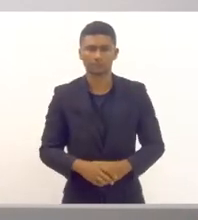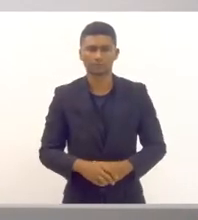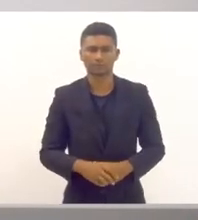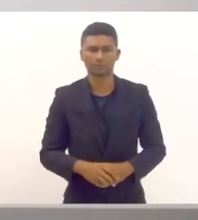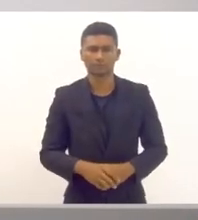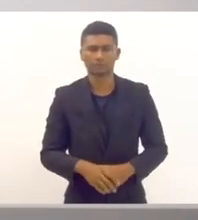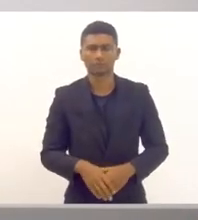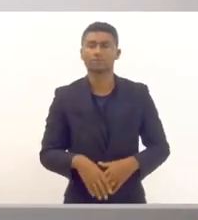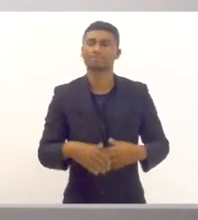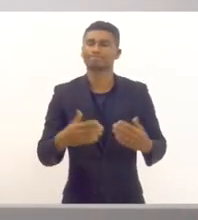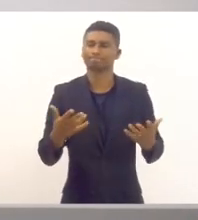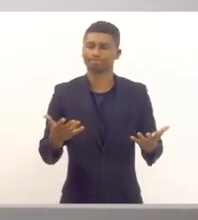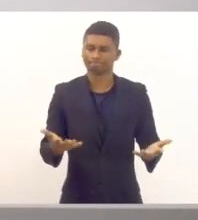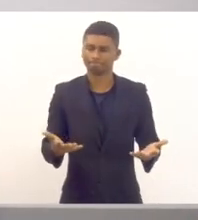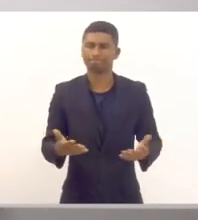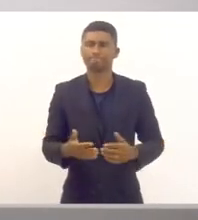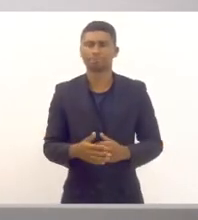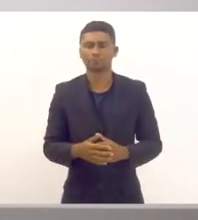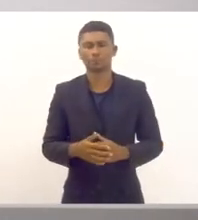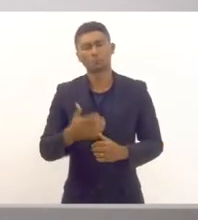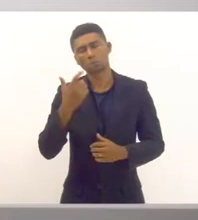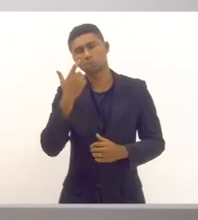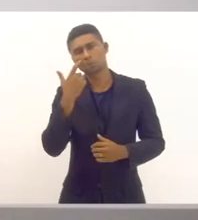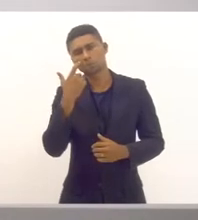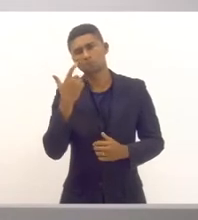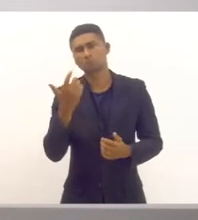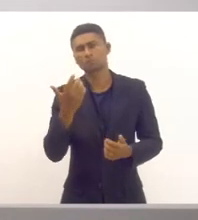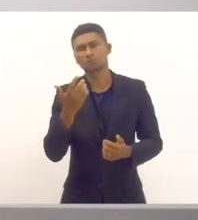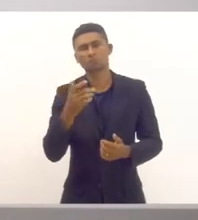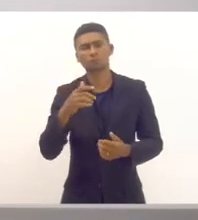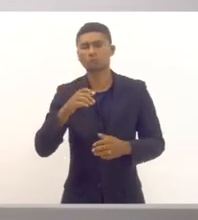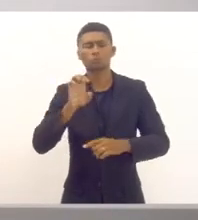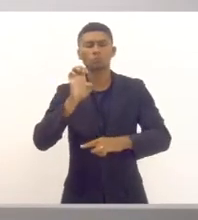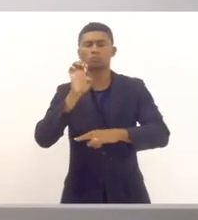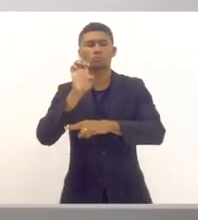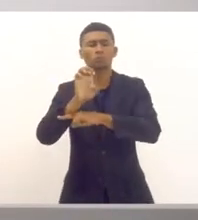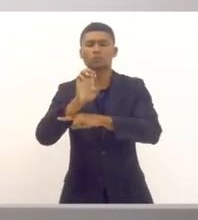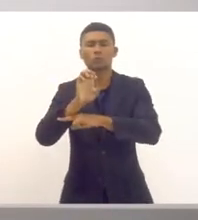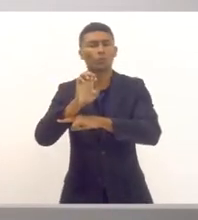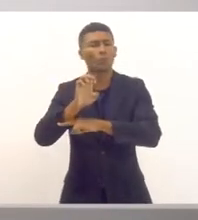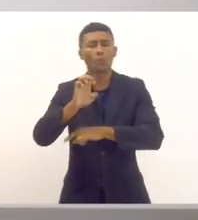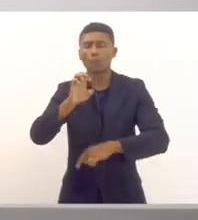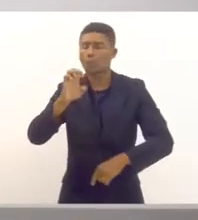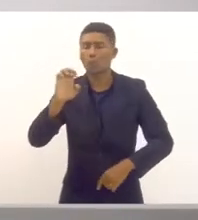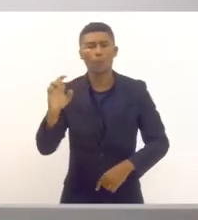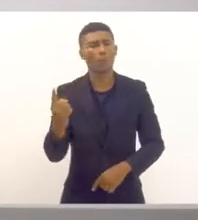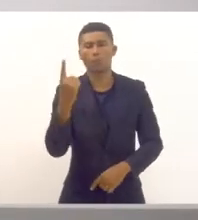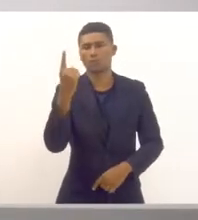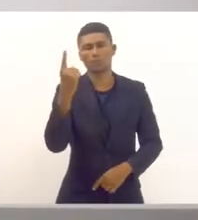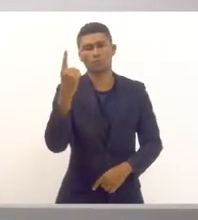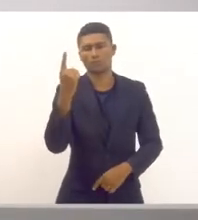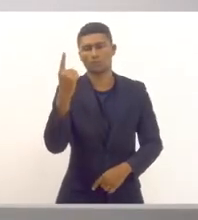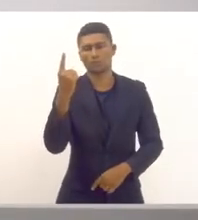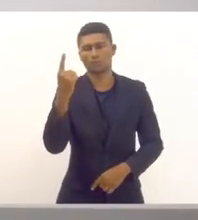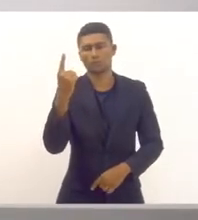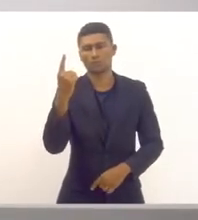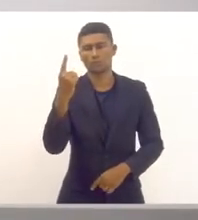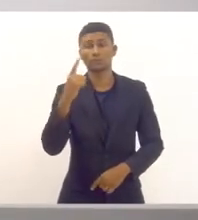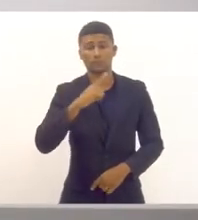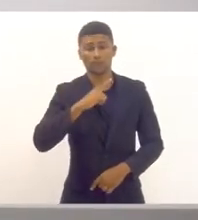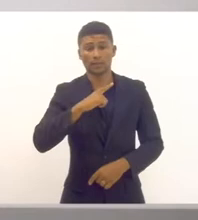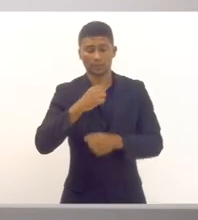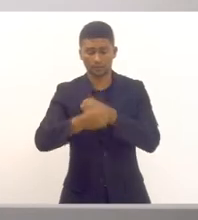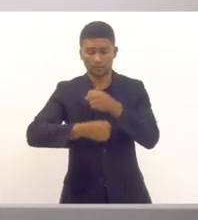termos concorrenciais, você vê, é o único estado da federação que tem vistoria